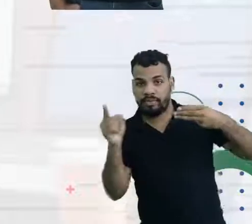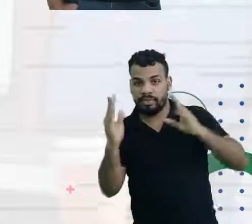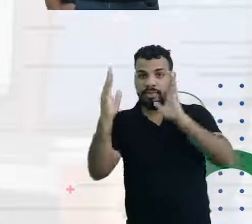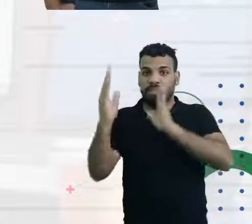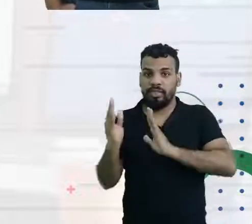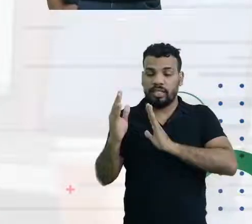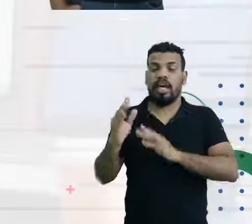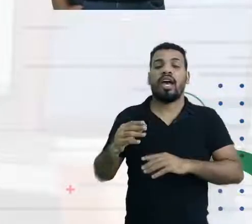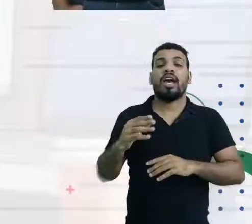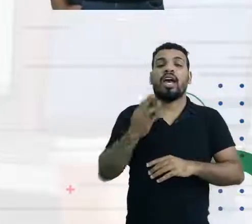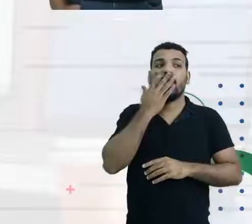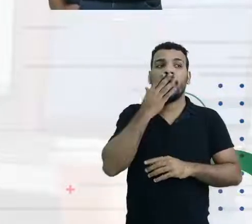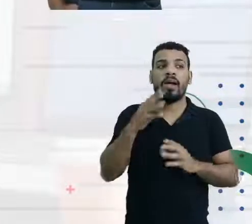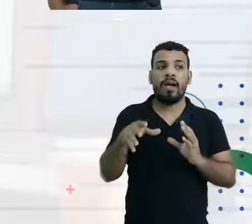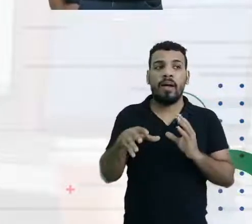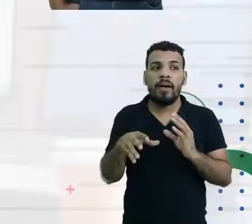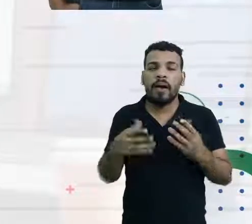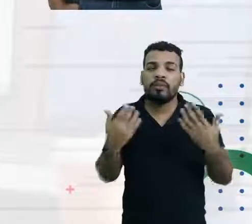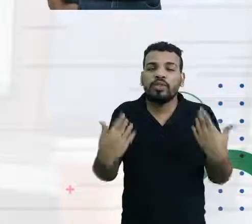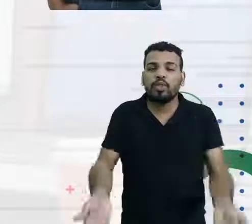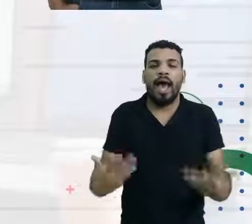clima mais suave, esse clima mais,